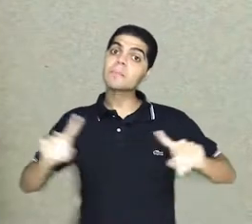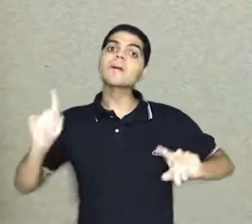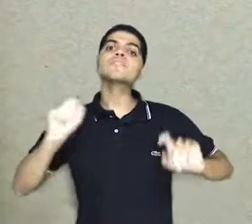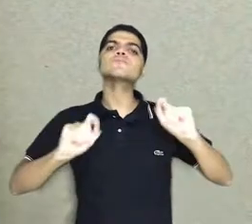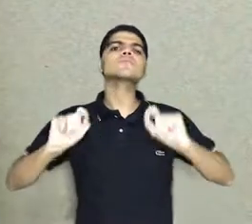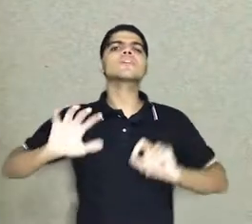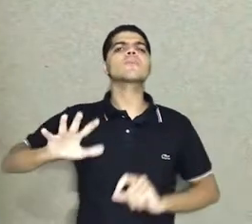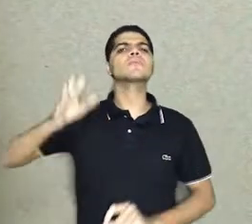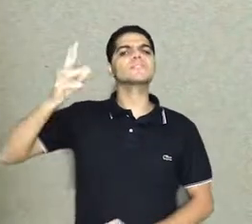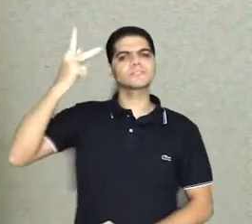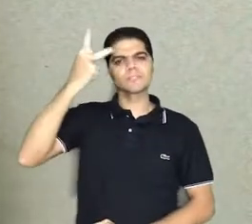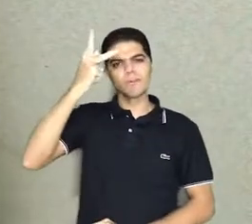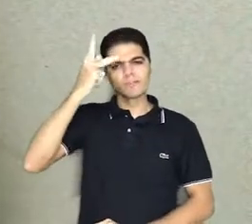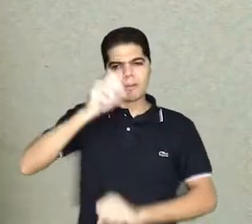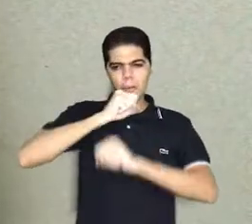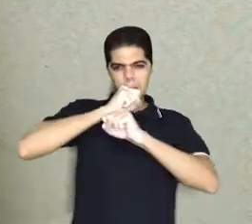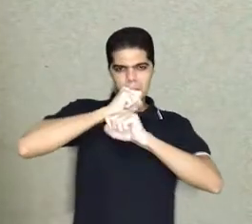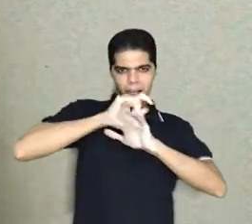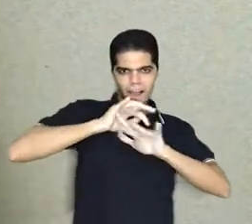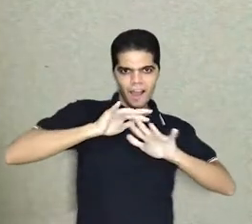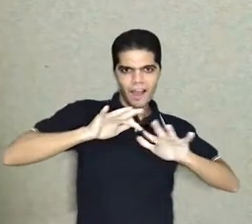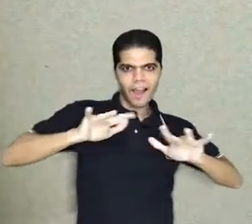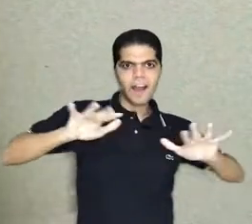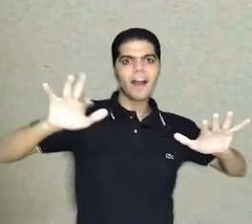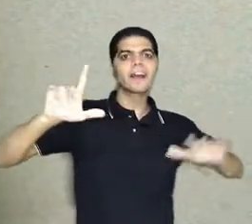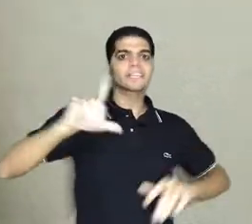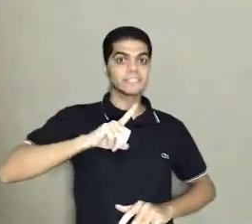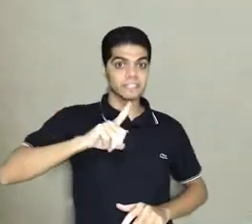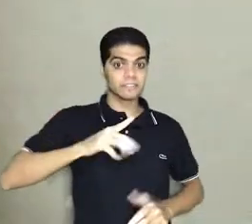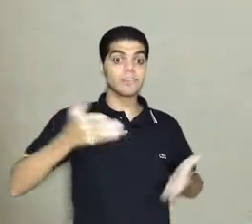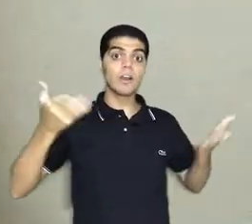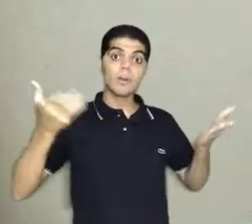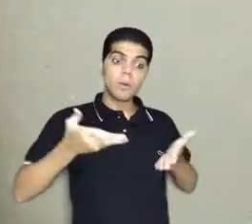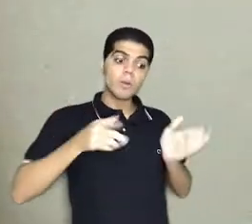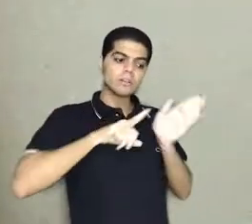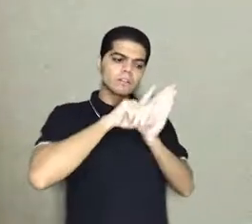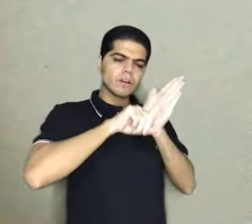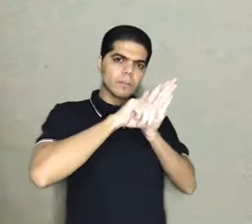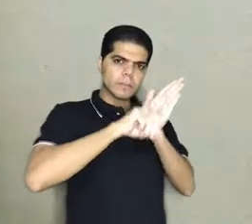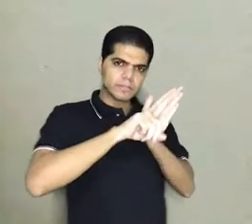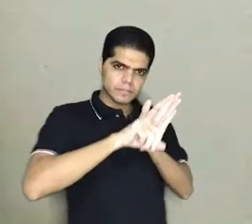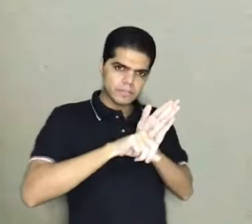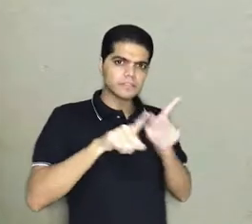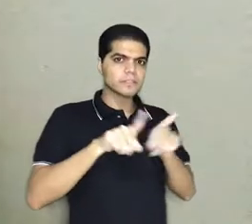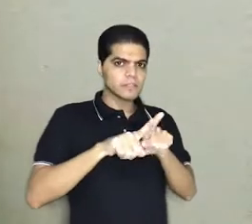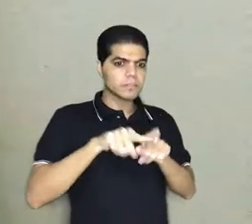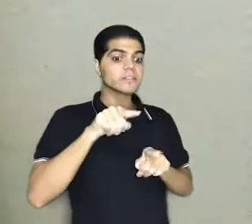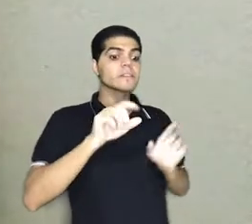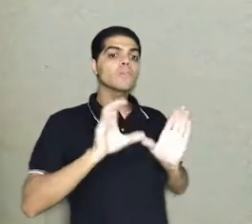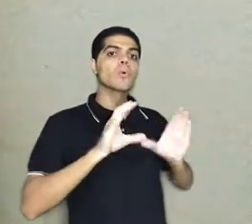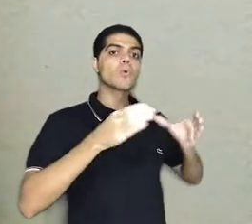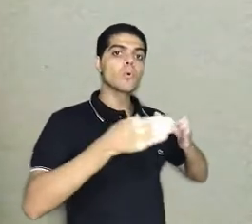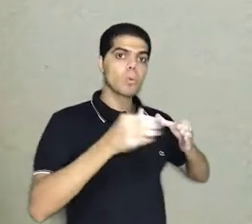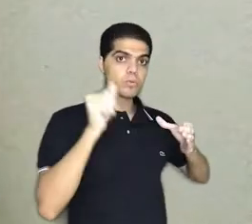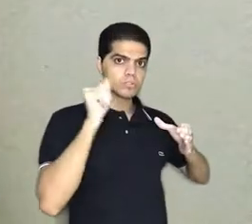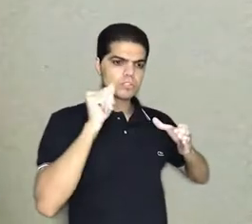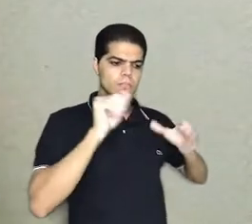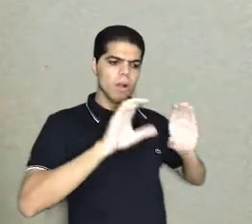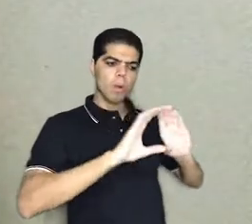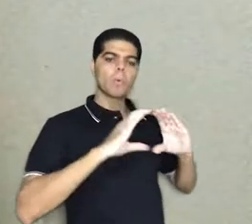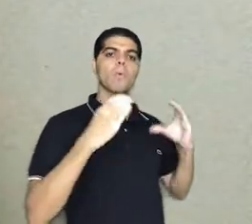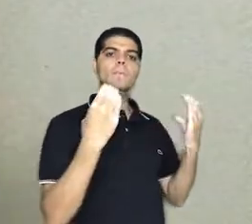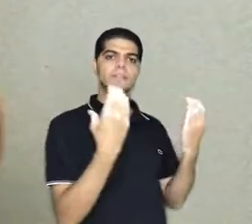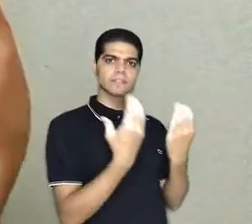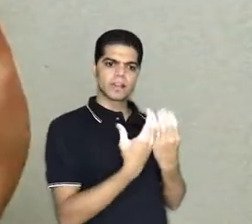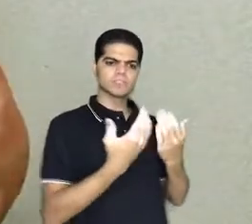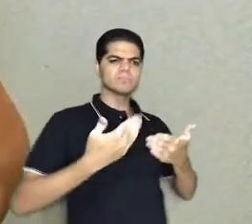que se popularizou pela região, pesquisas recentes demonstram que Caretas do Mingau era uma irmandade que já existia antes mesmo